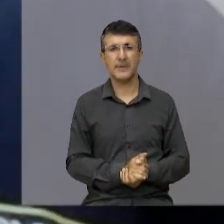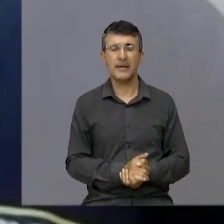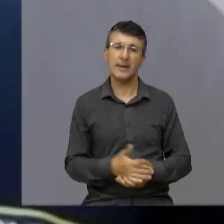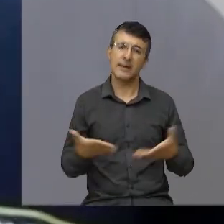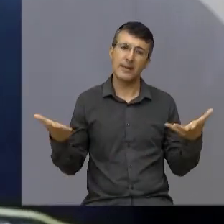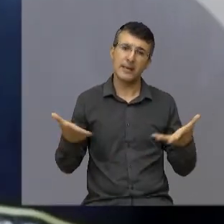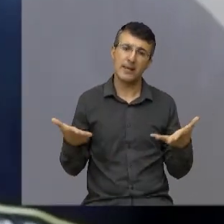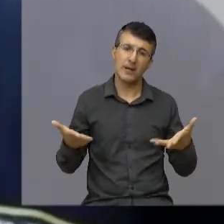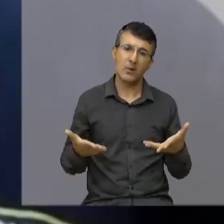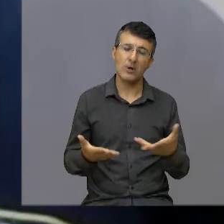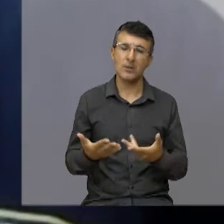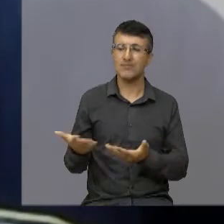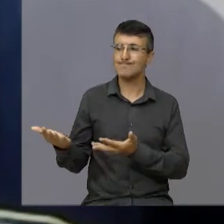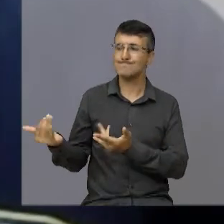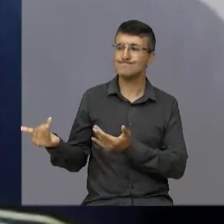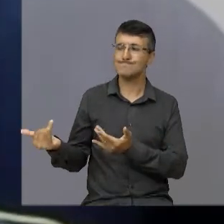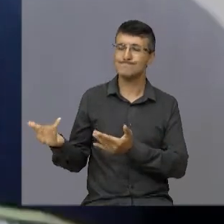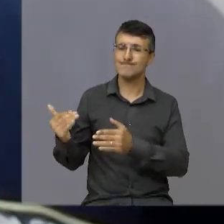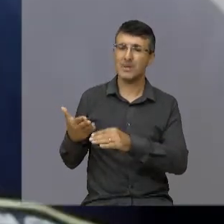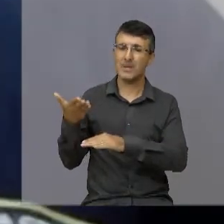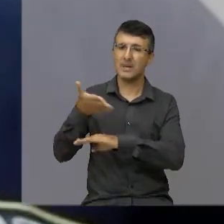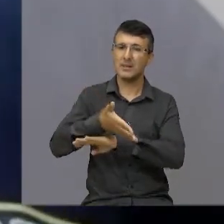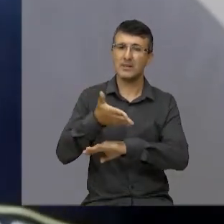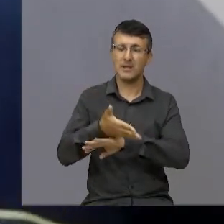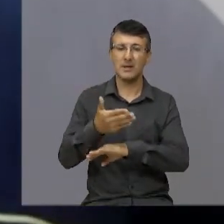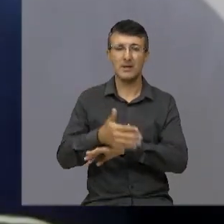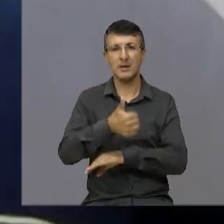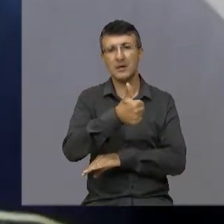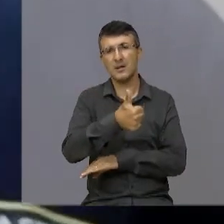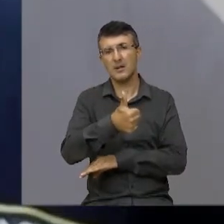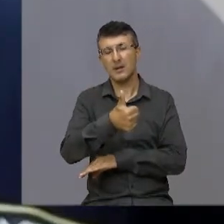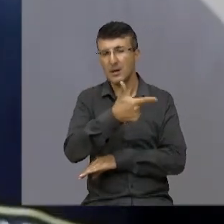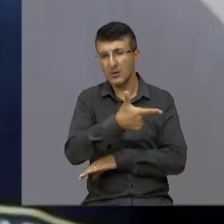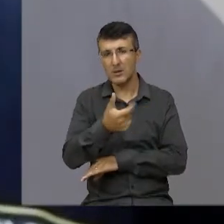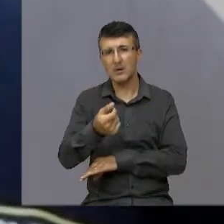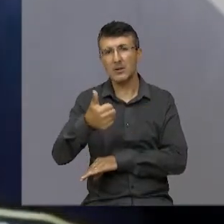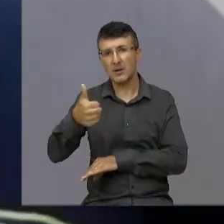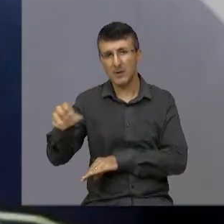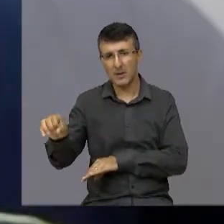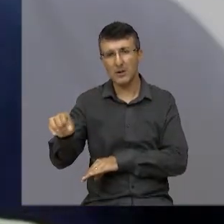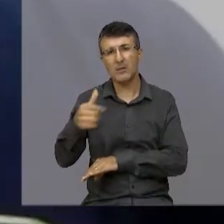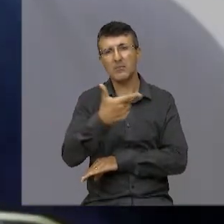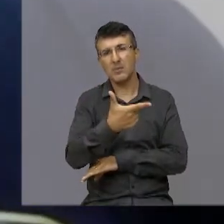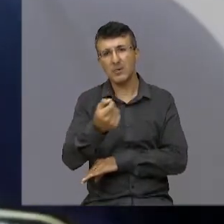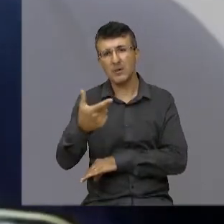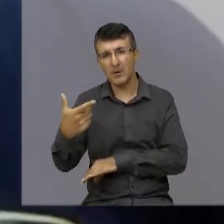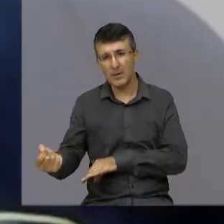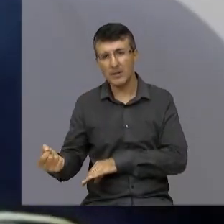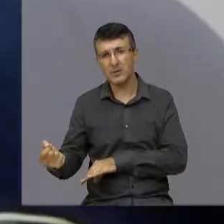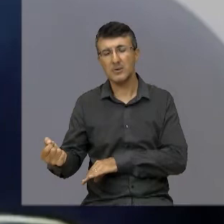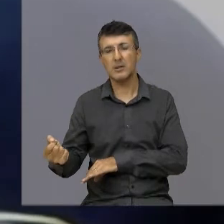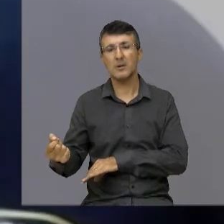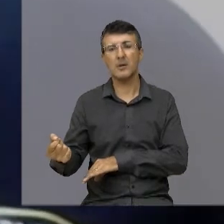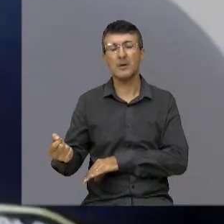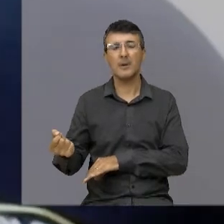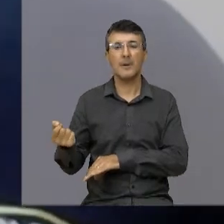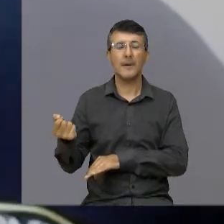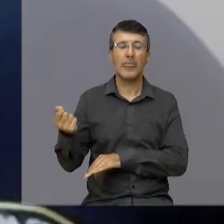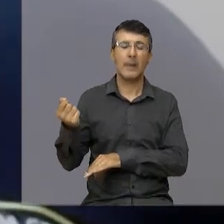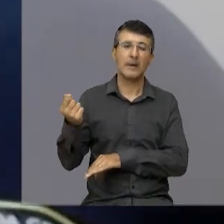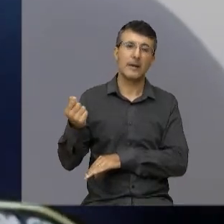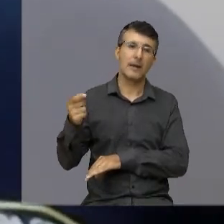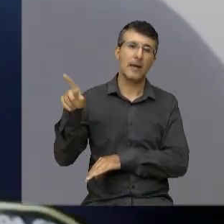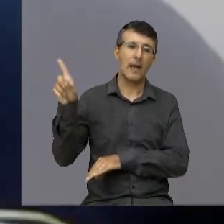que entraram em 2019 e 2020, né? Que são as que trabalham na rua. Temos vários programas da Guarda